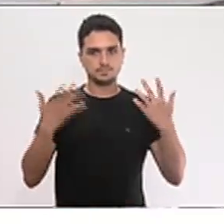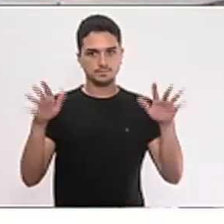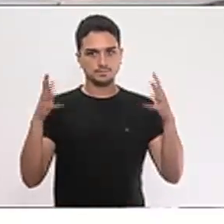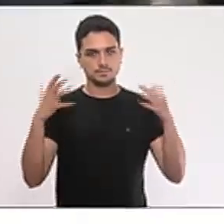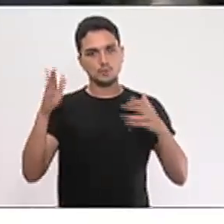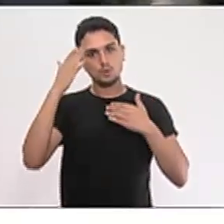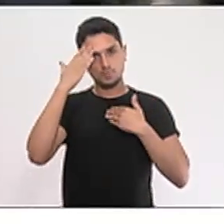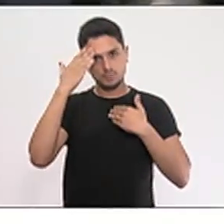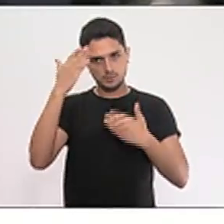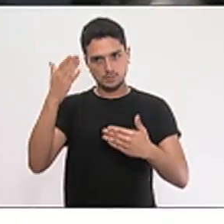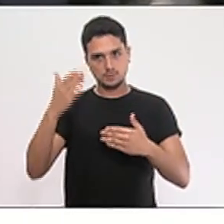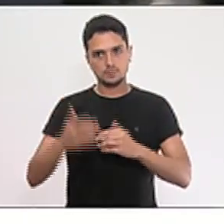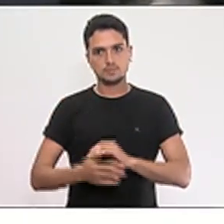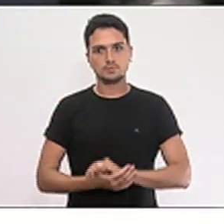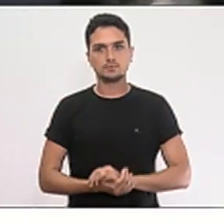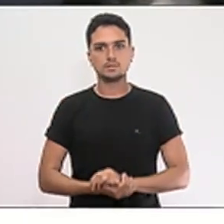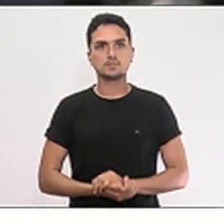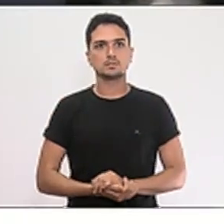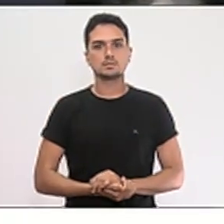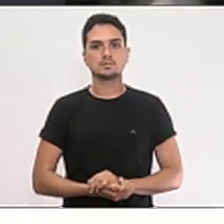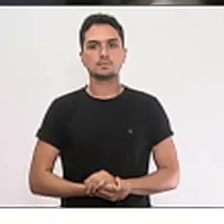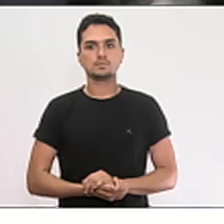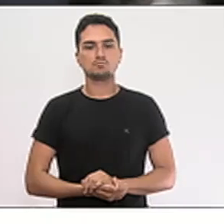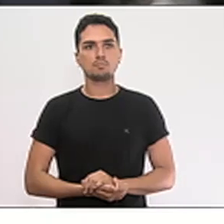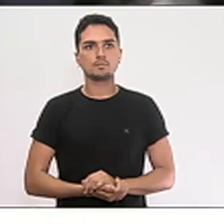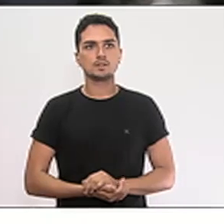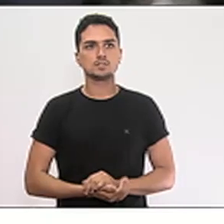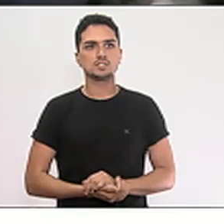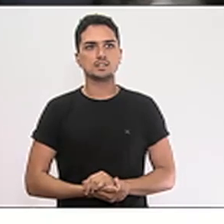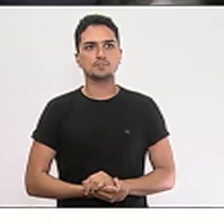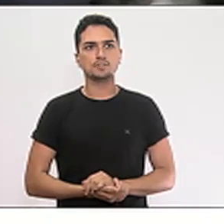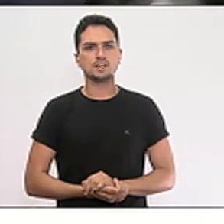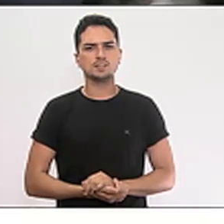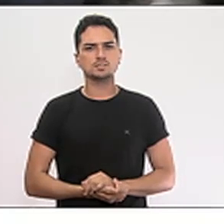Obrigado, doutor Aria. Queria convidar